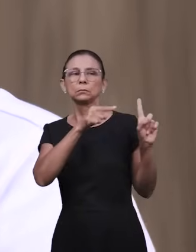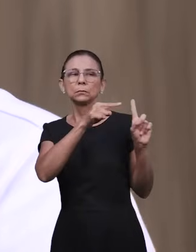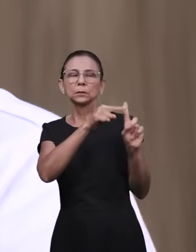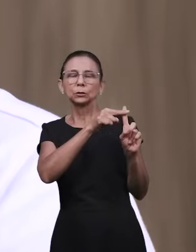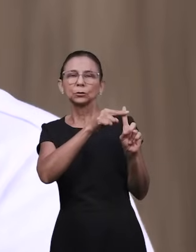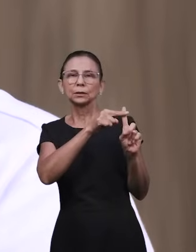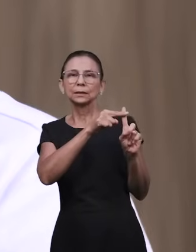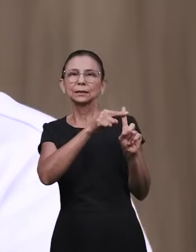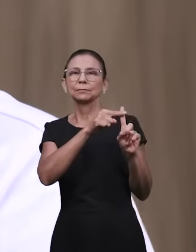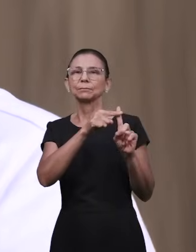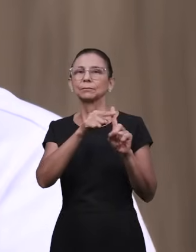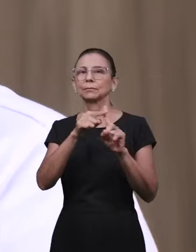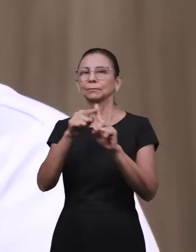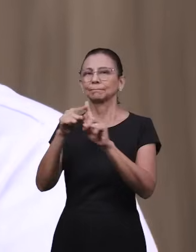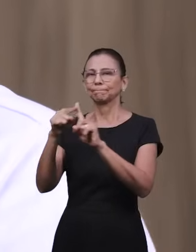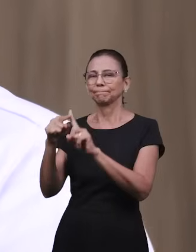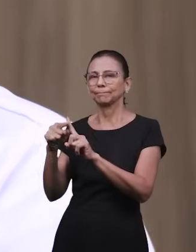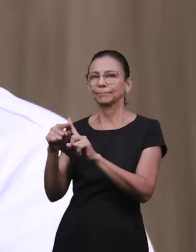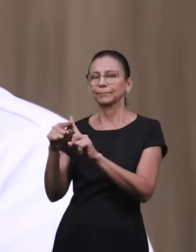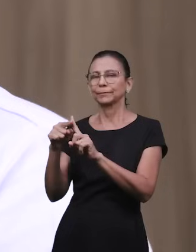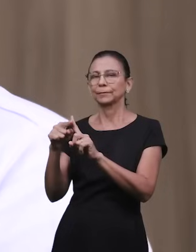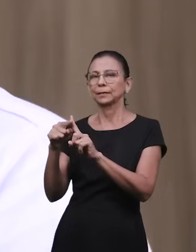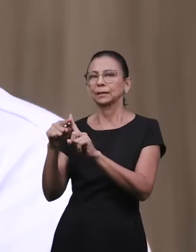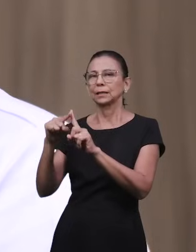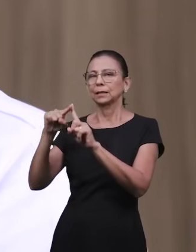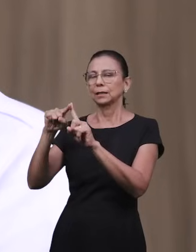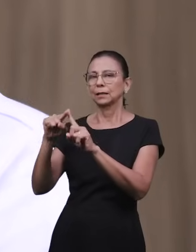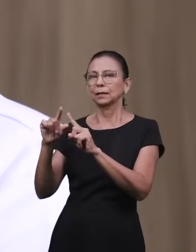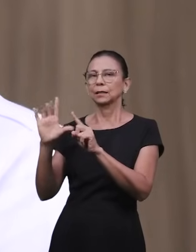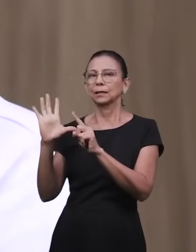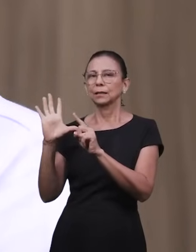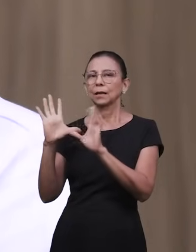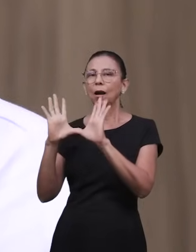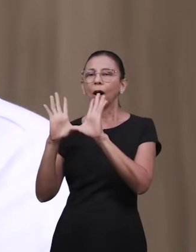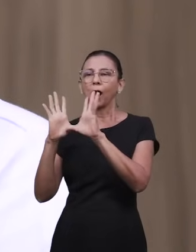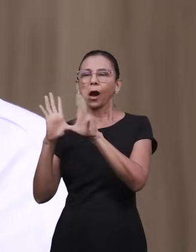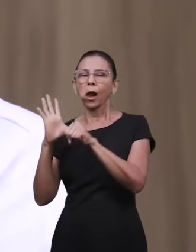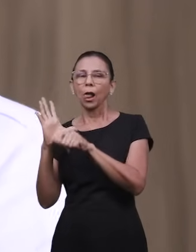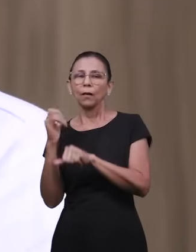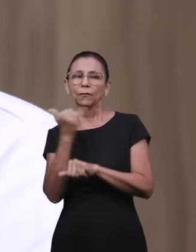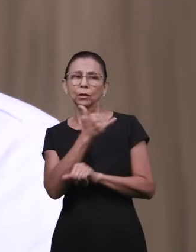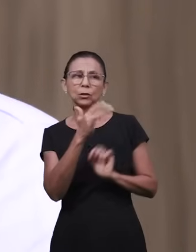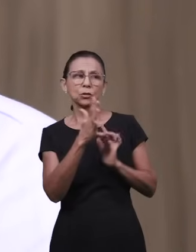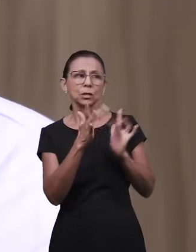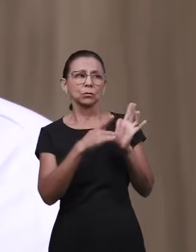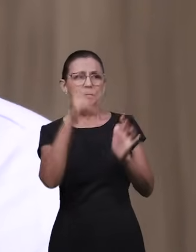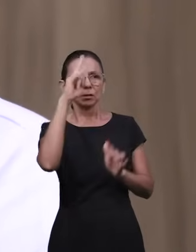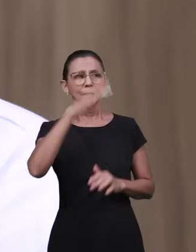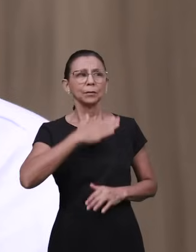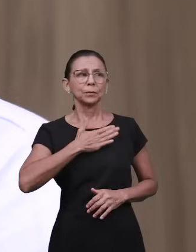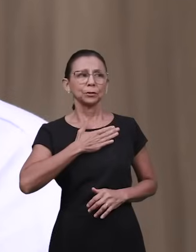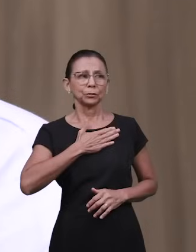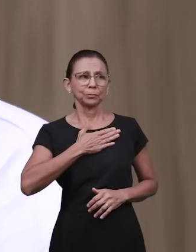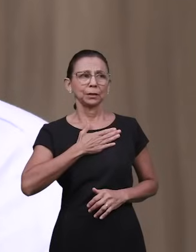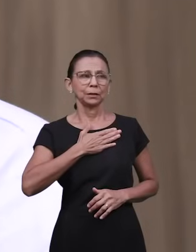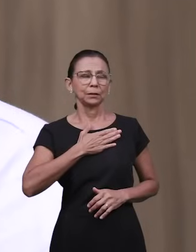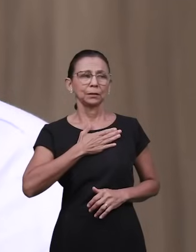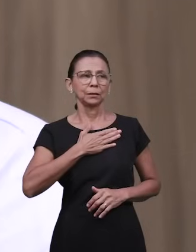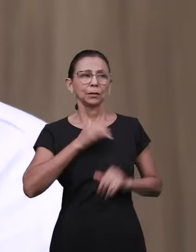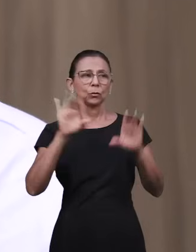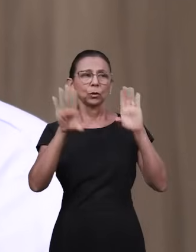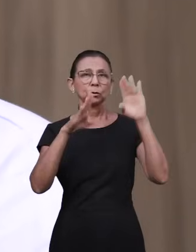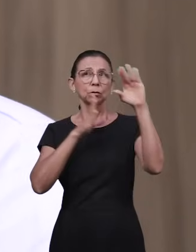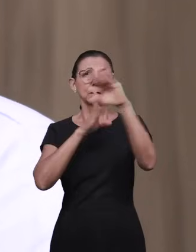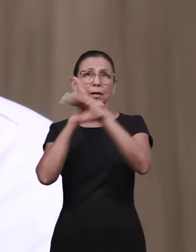se arrependeu e disse assim: lembra-te de mim quando entrares no teu reino. E a resposta do Senhor Jesus